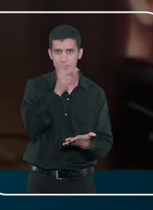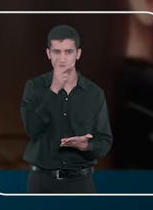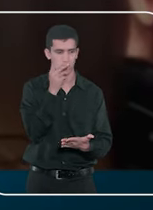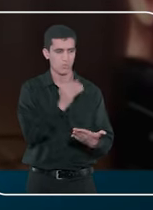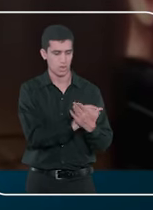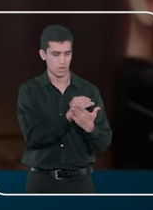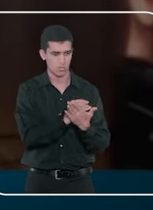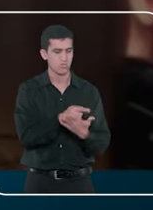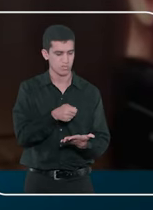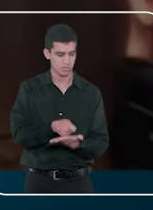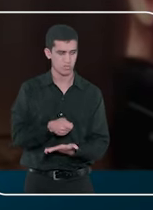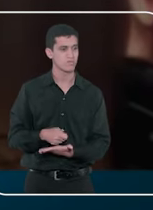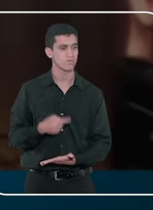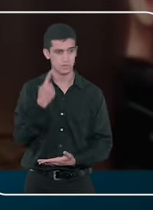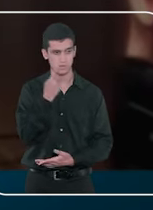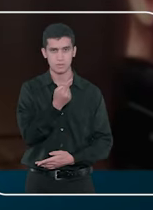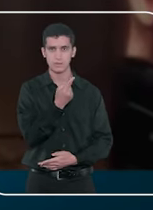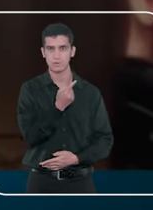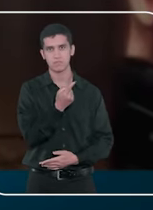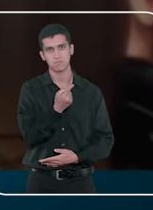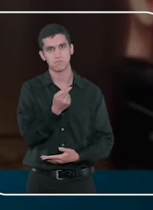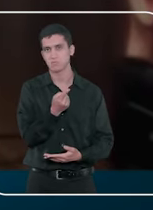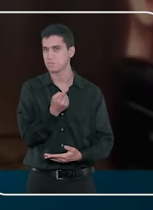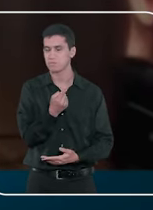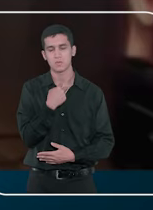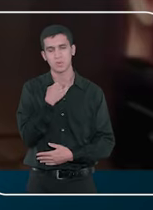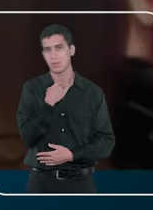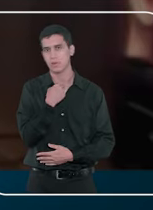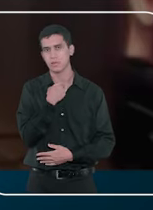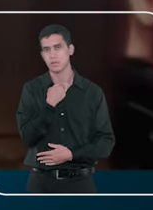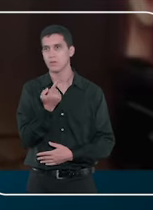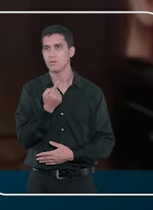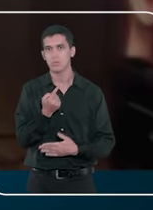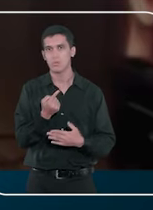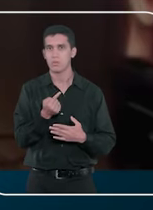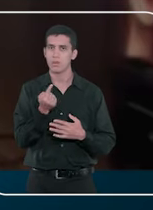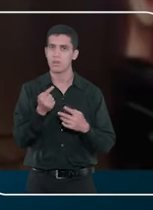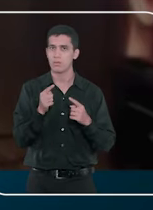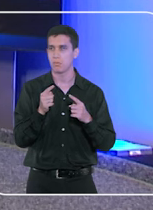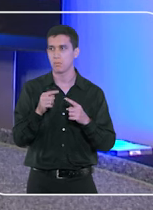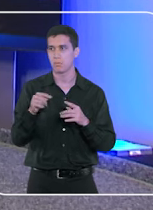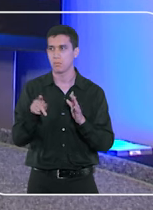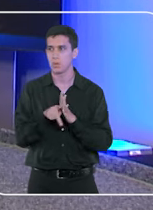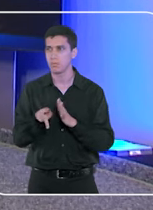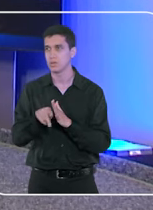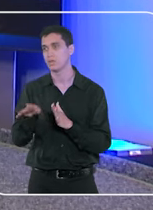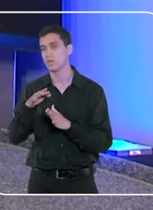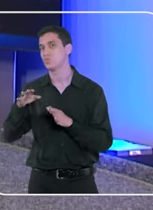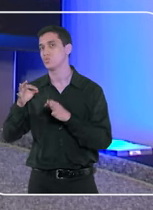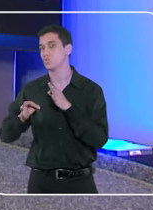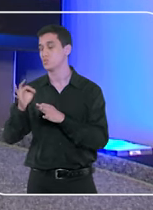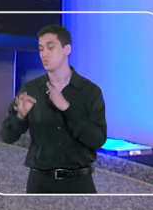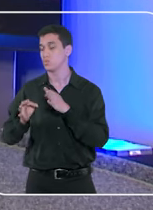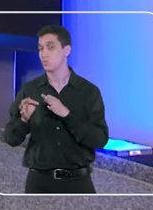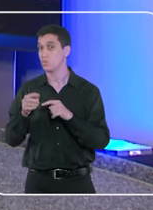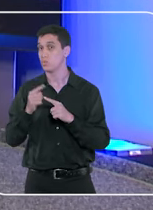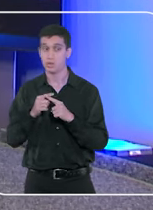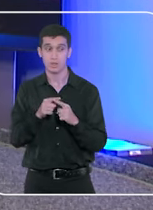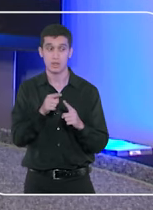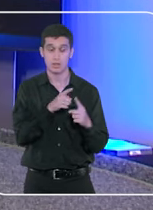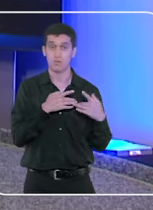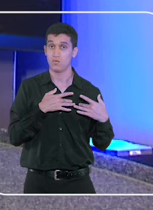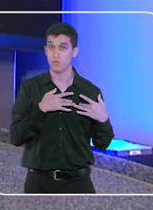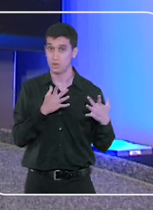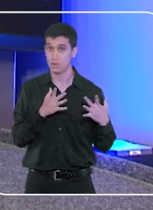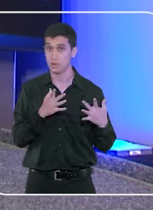colaborar. Seja no primeiro aspecto, do ponto de vista jurídico, porque a voluntariedade